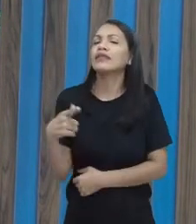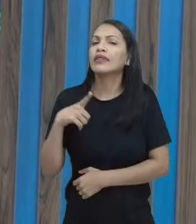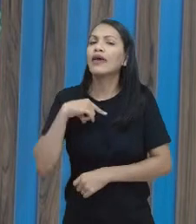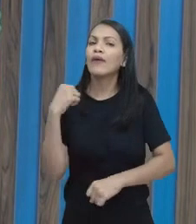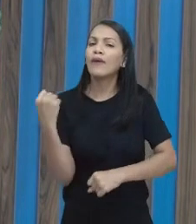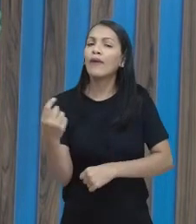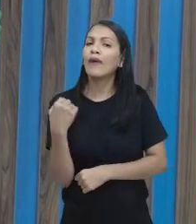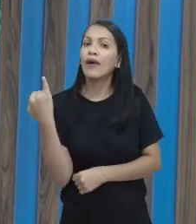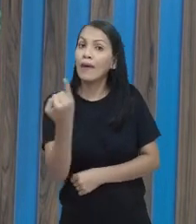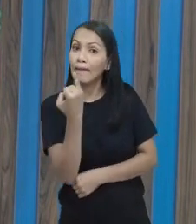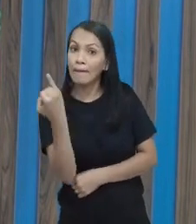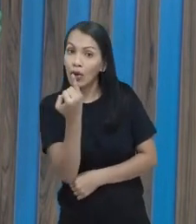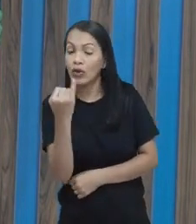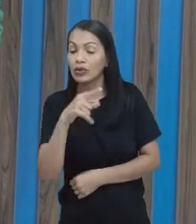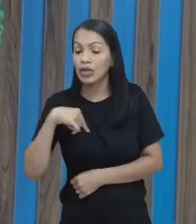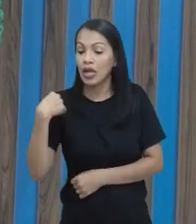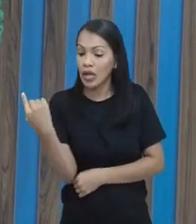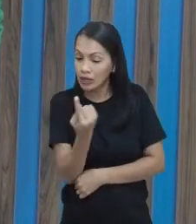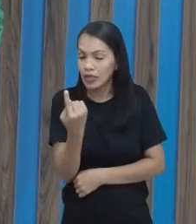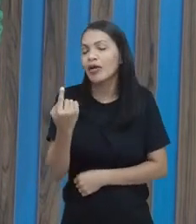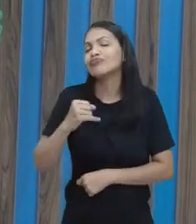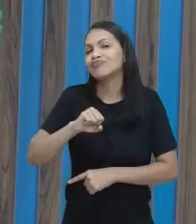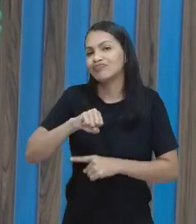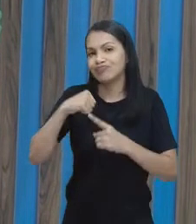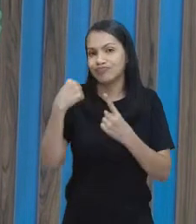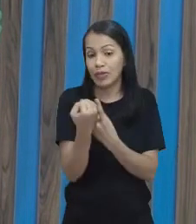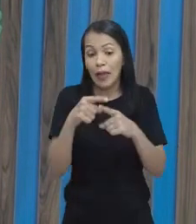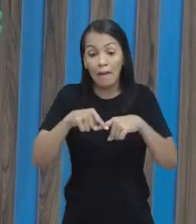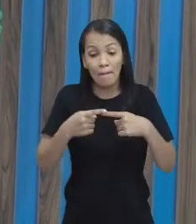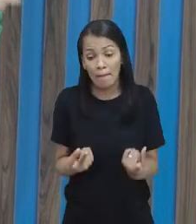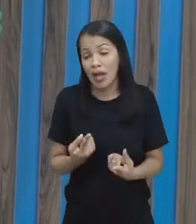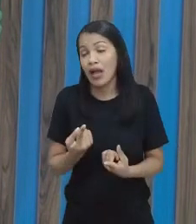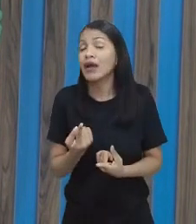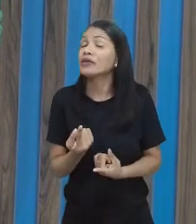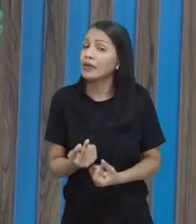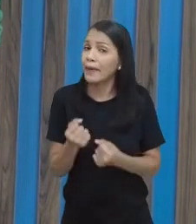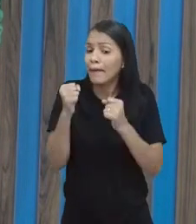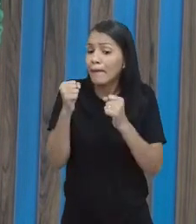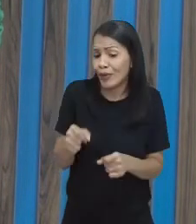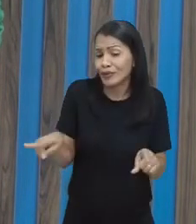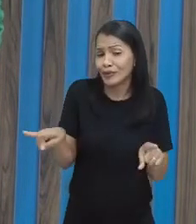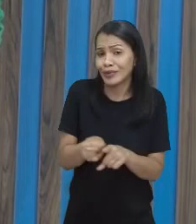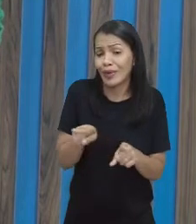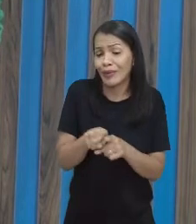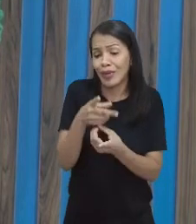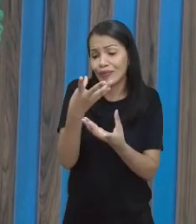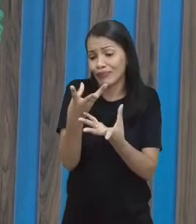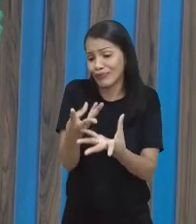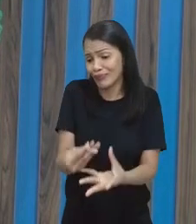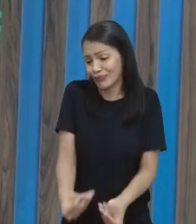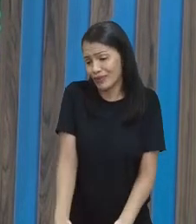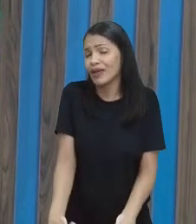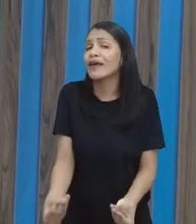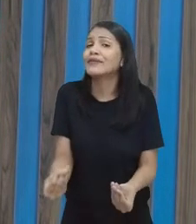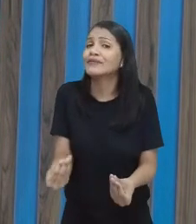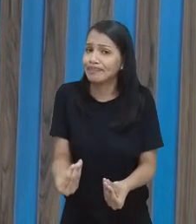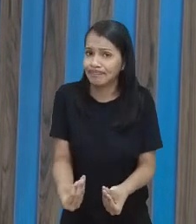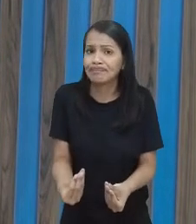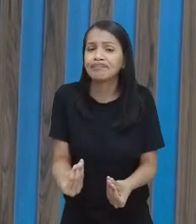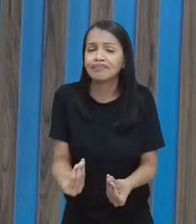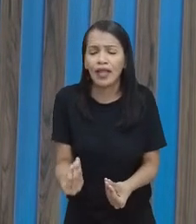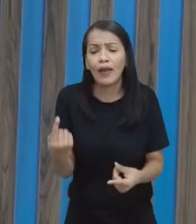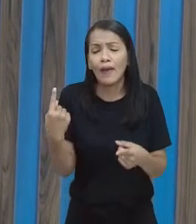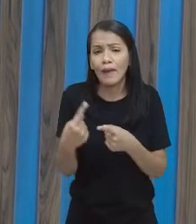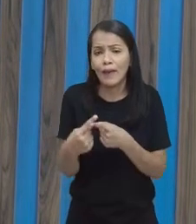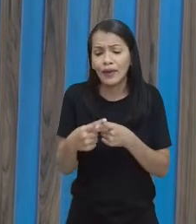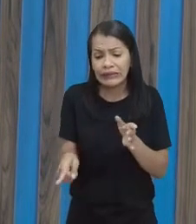importância gigante na nossa sociedade, o petróleo, mas, infelizmente, ele tem essa origem aí, né? De um